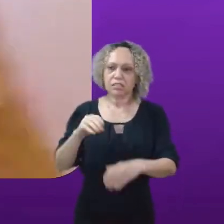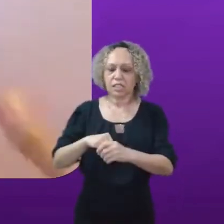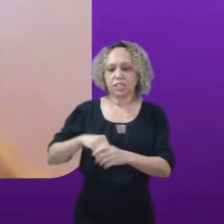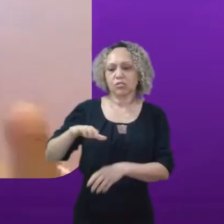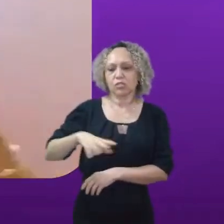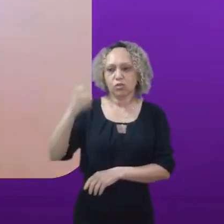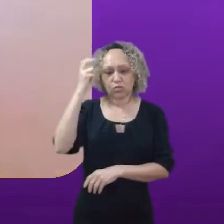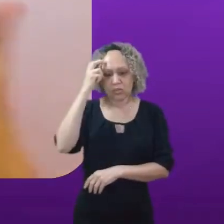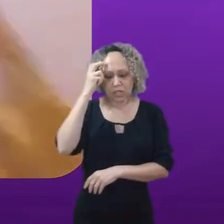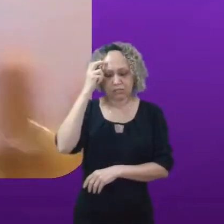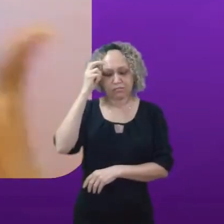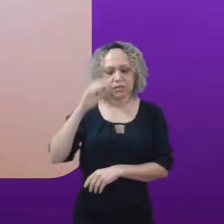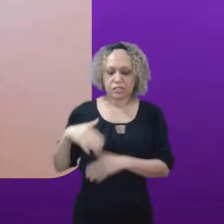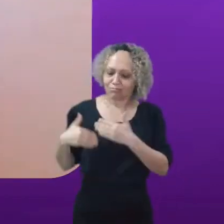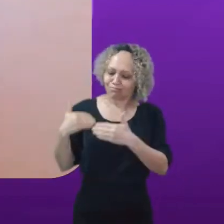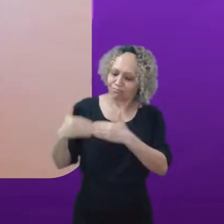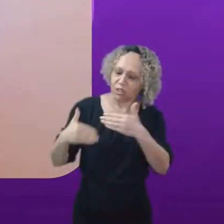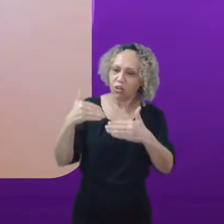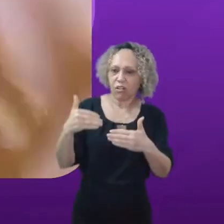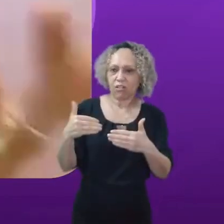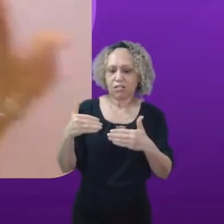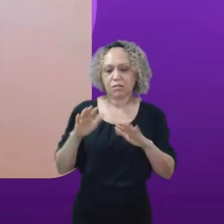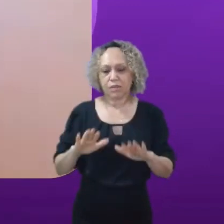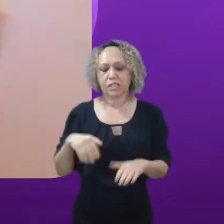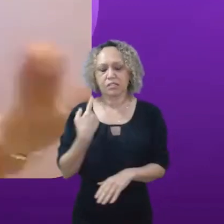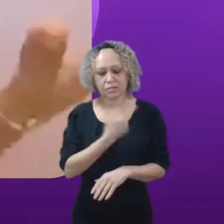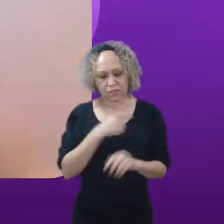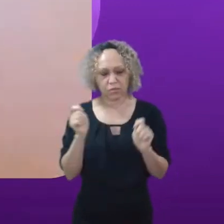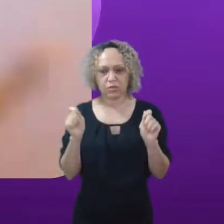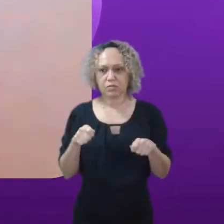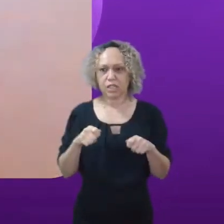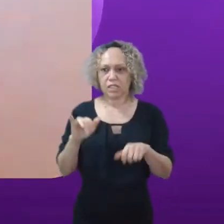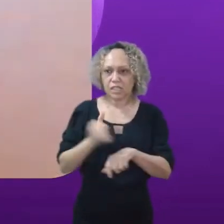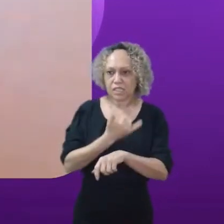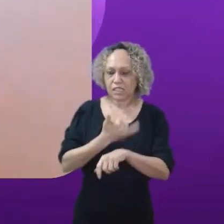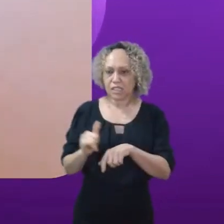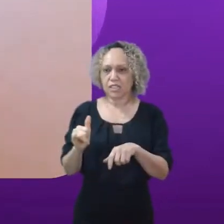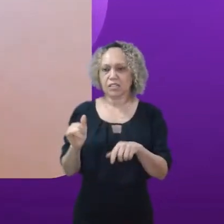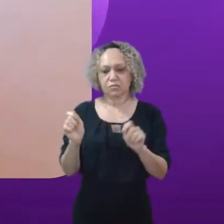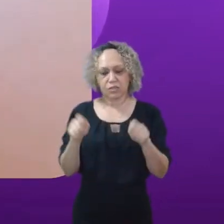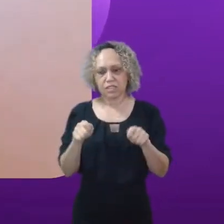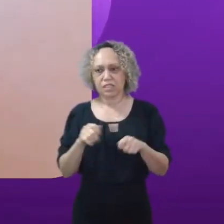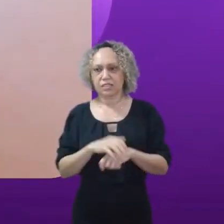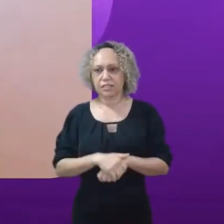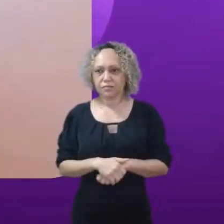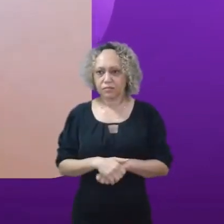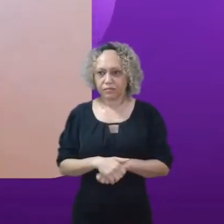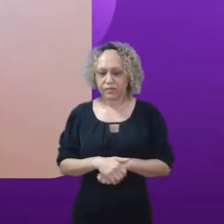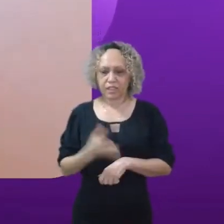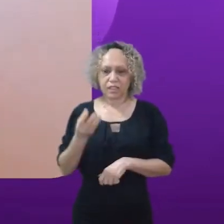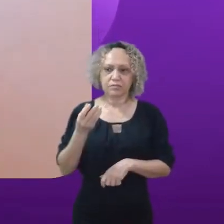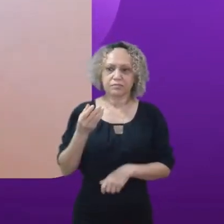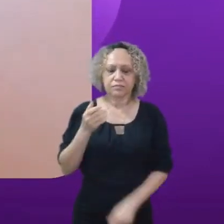caminho longo ainda a ser seguido, a ser trilhado, mas nós temos possibilidades e estratégias que potencializem a presença